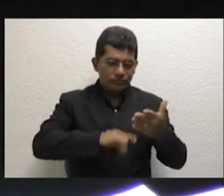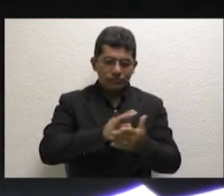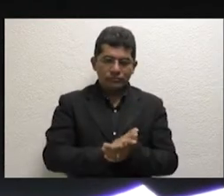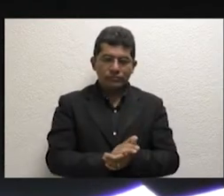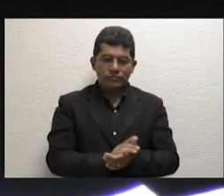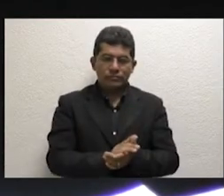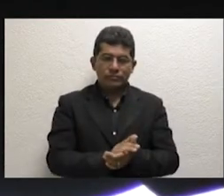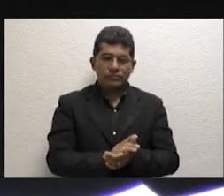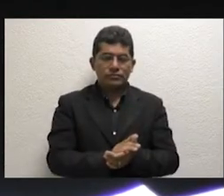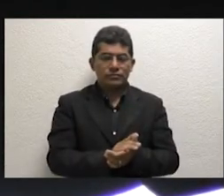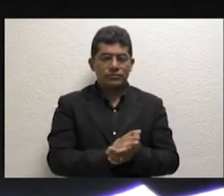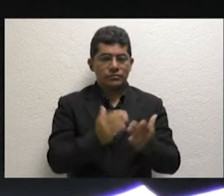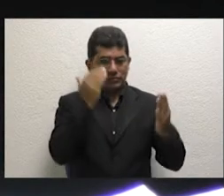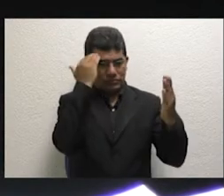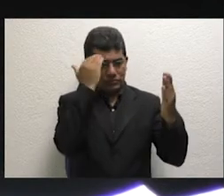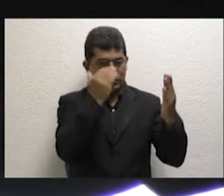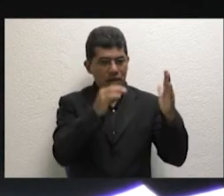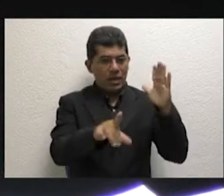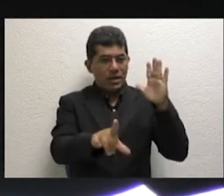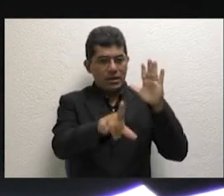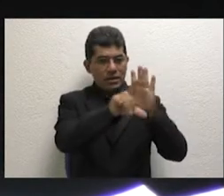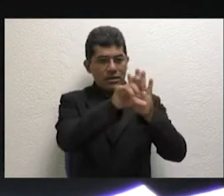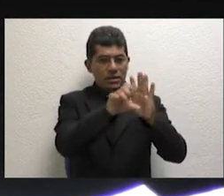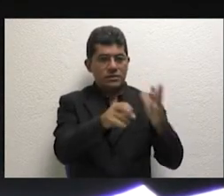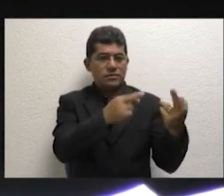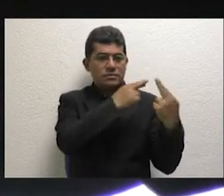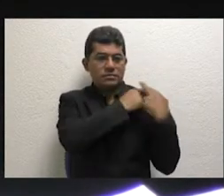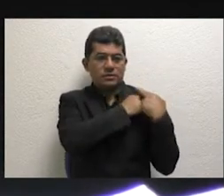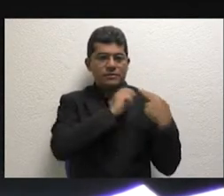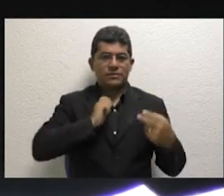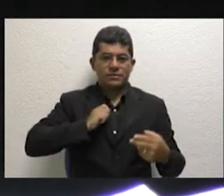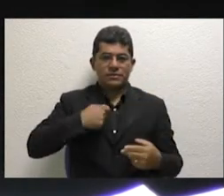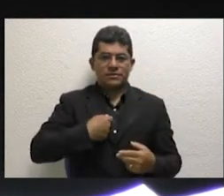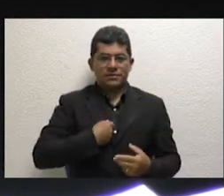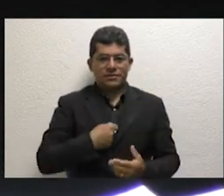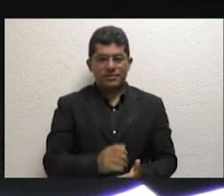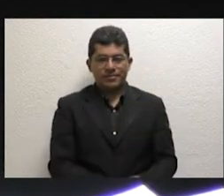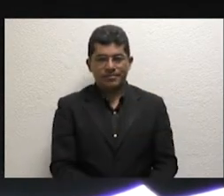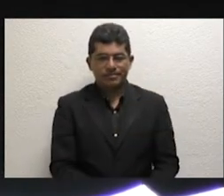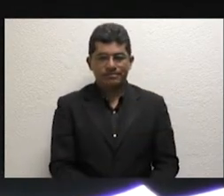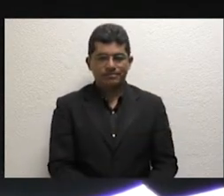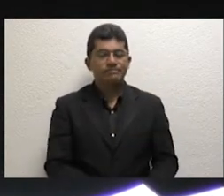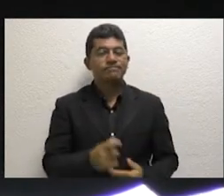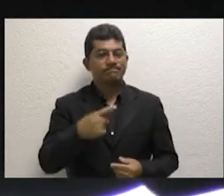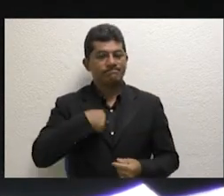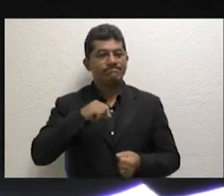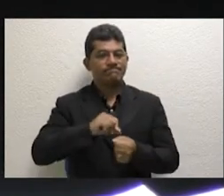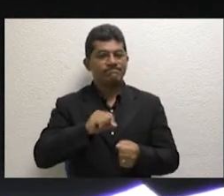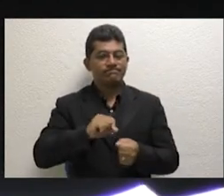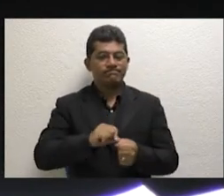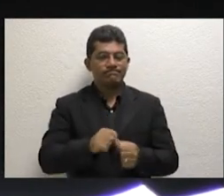cumprimento a lei de responsabilidade fiscal torna-se